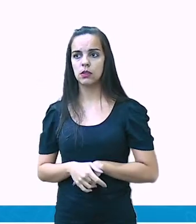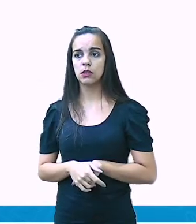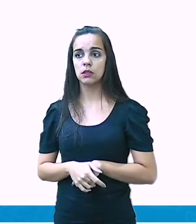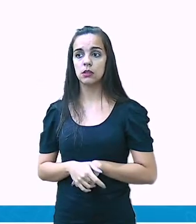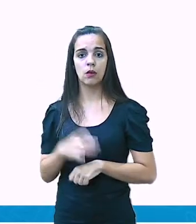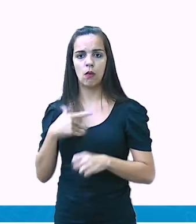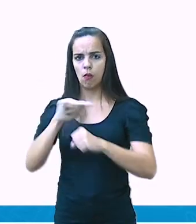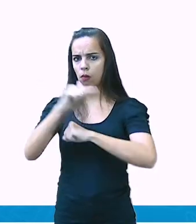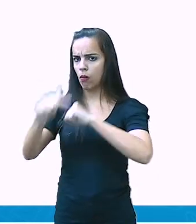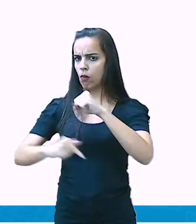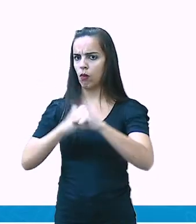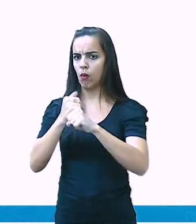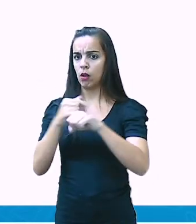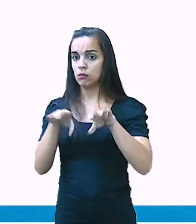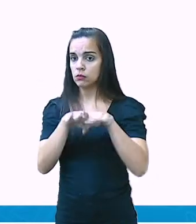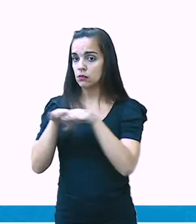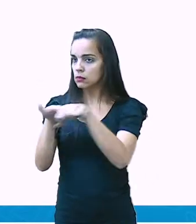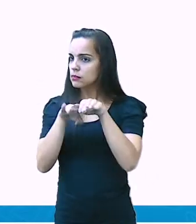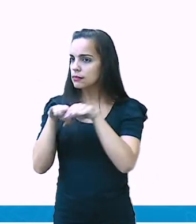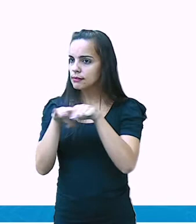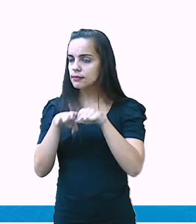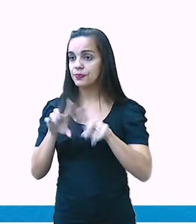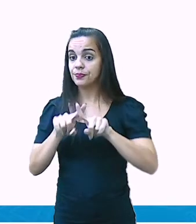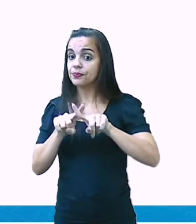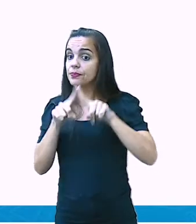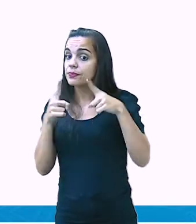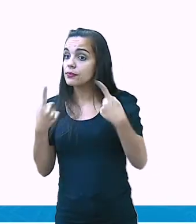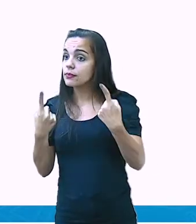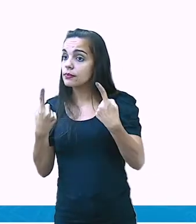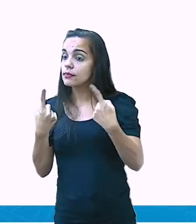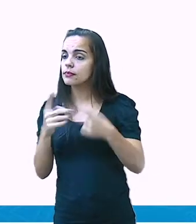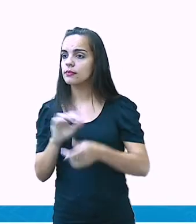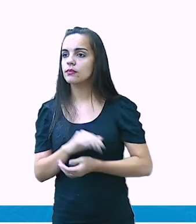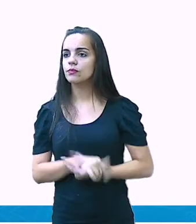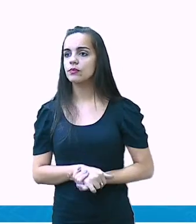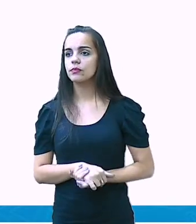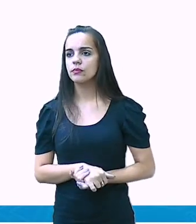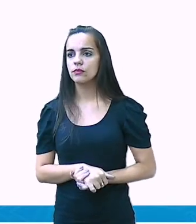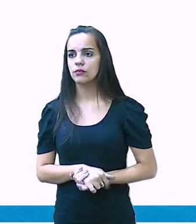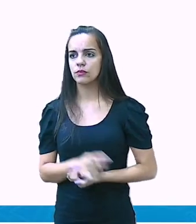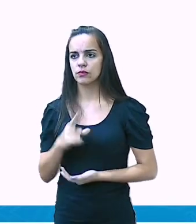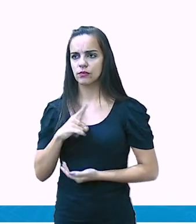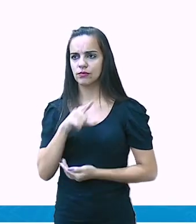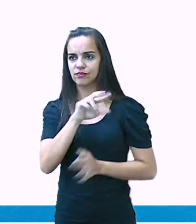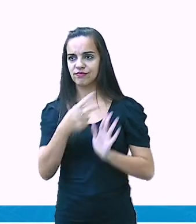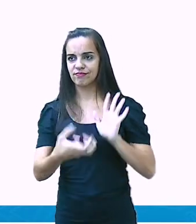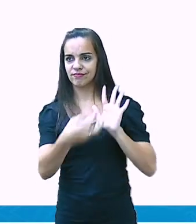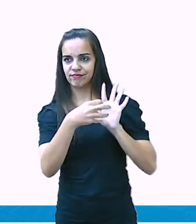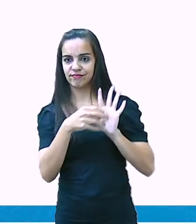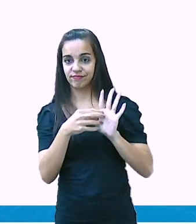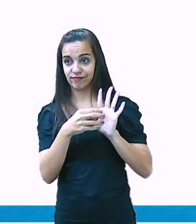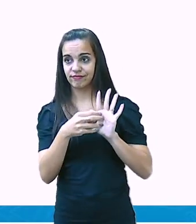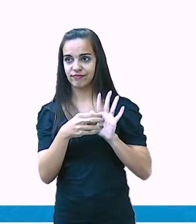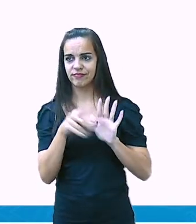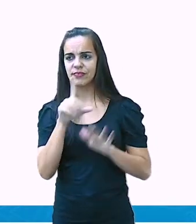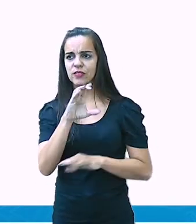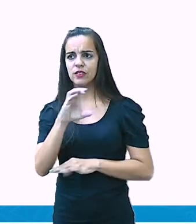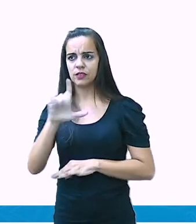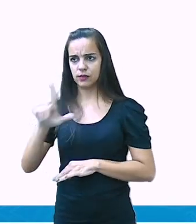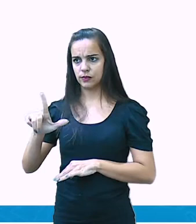átomo eletricamente neutro. Mas este átomo de cloro, ele tem